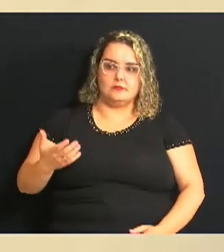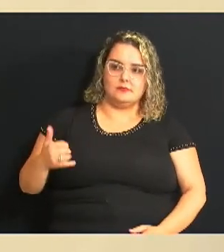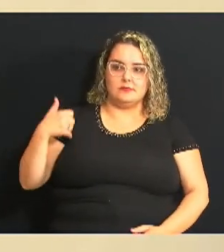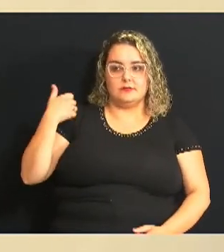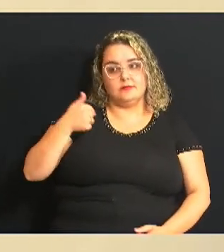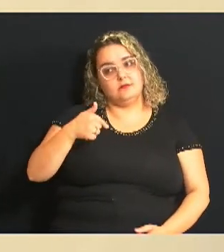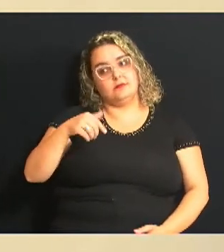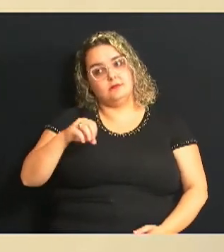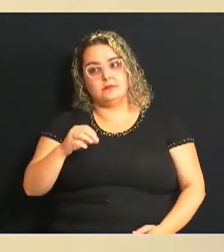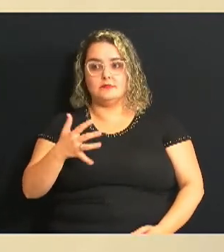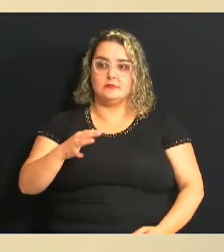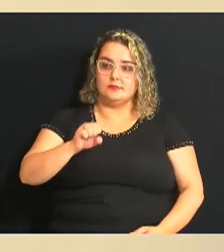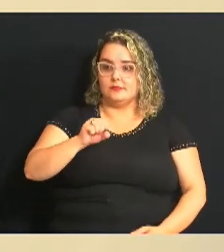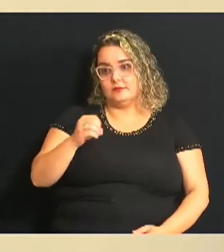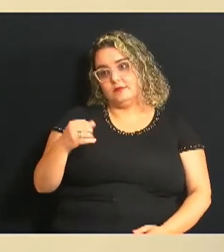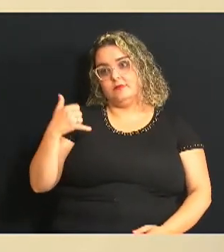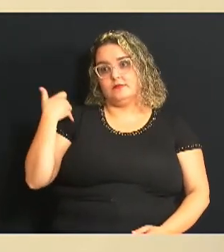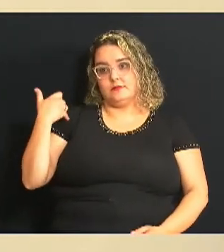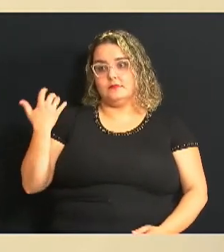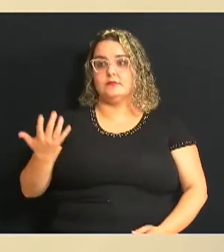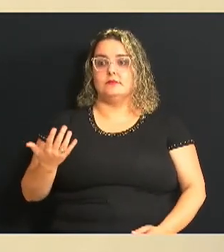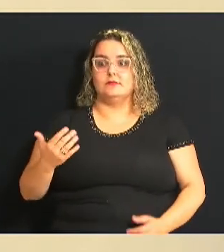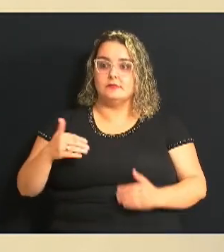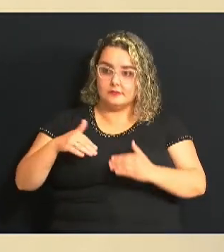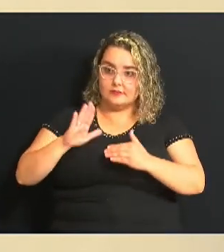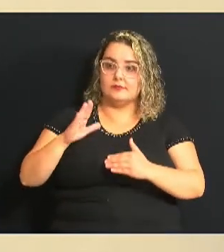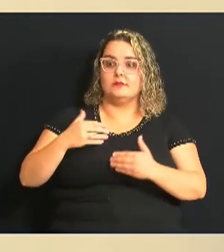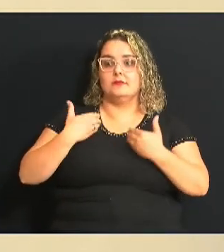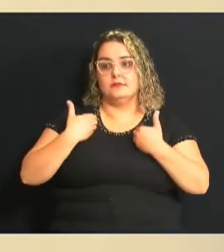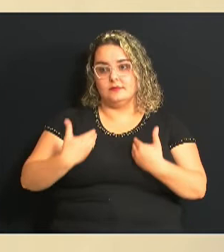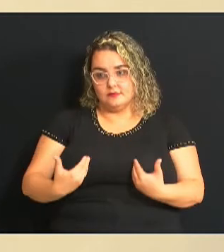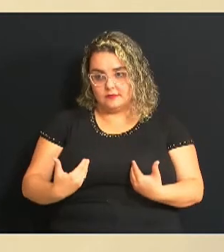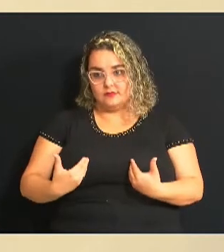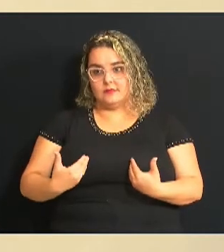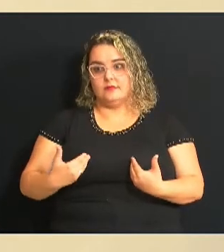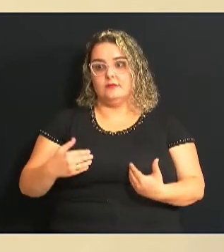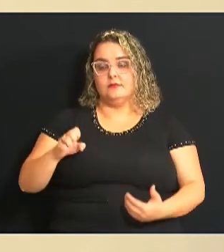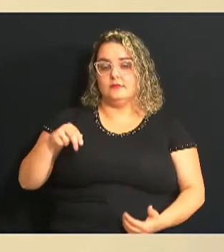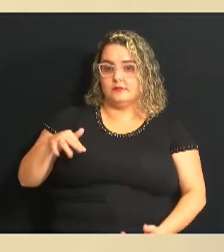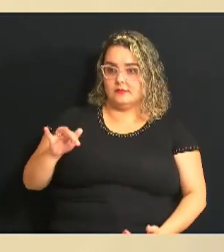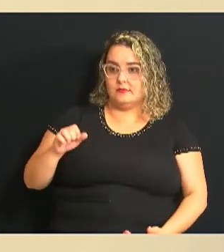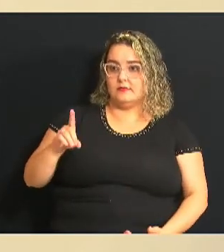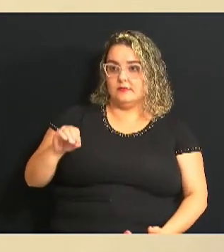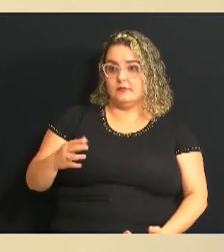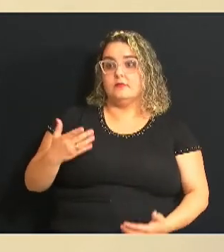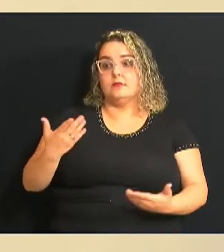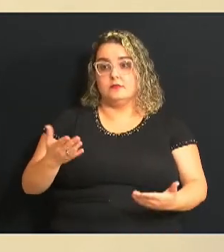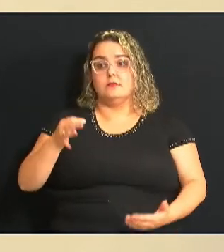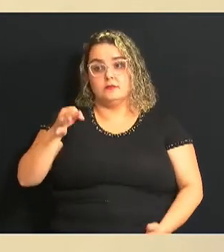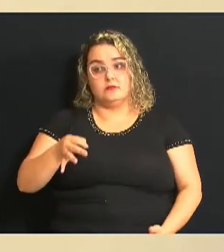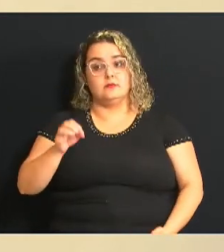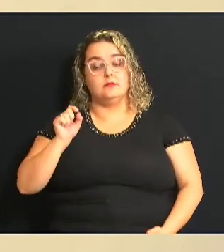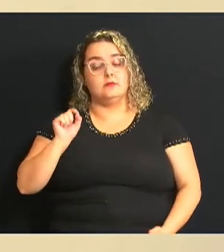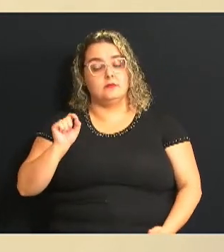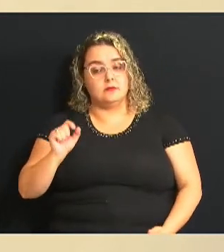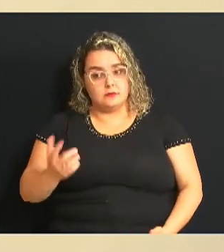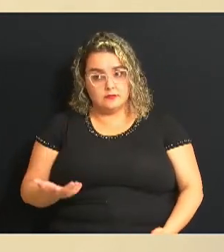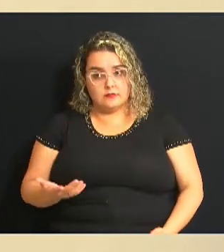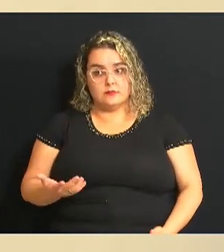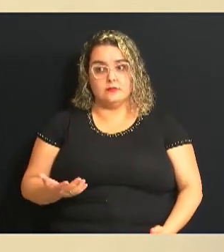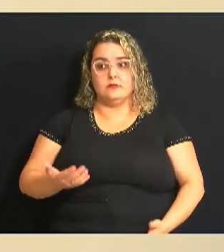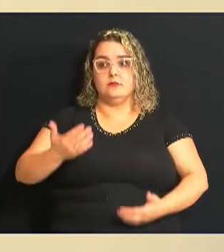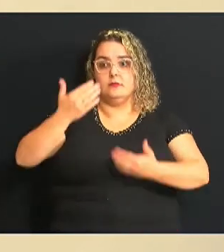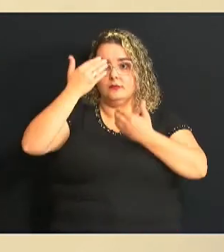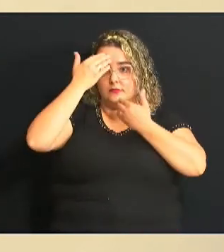80 anos, e o que passa disso é canseira e enfado, mas o certo é que é muito